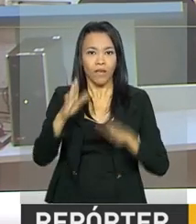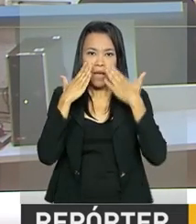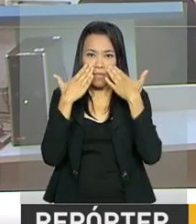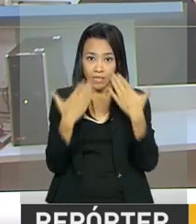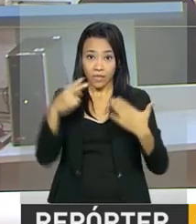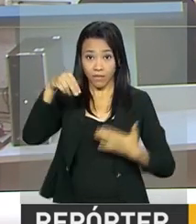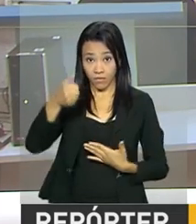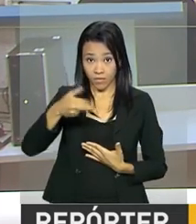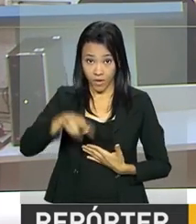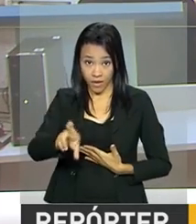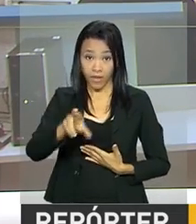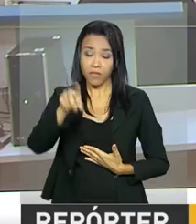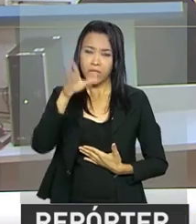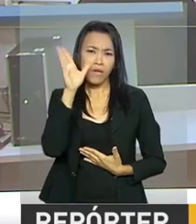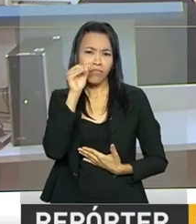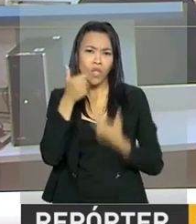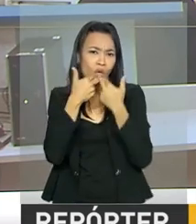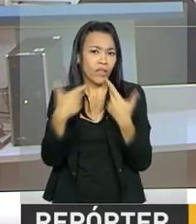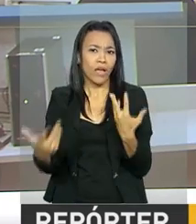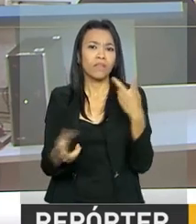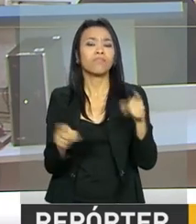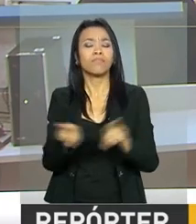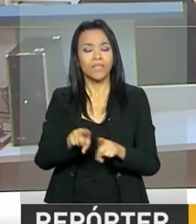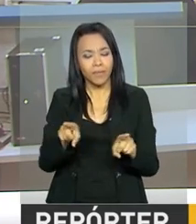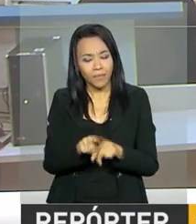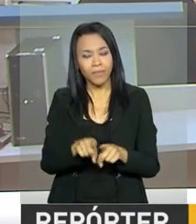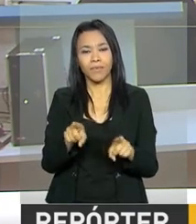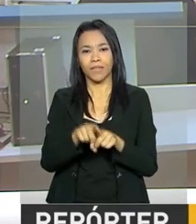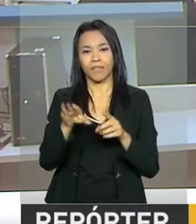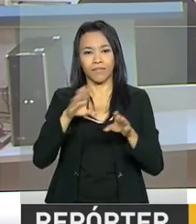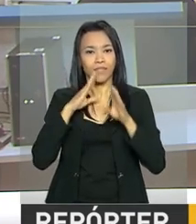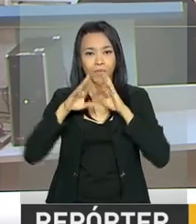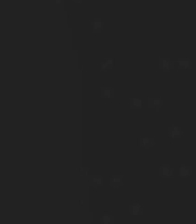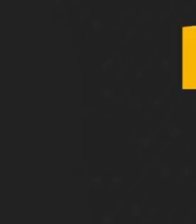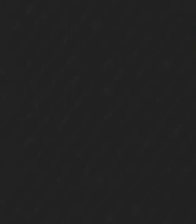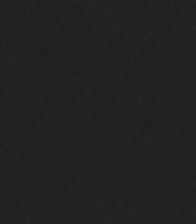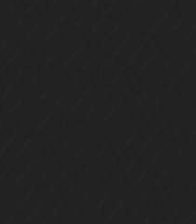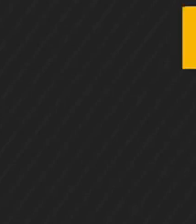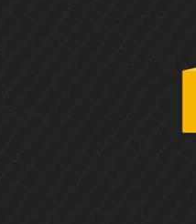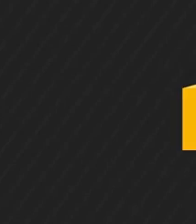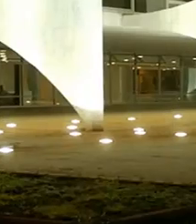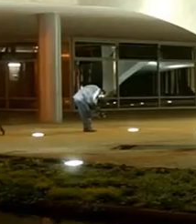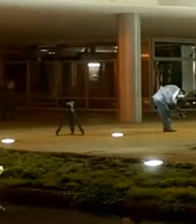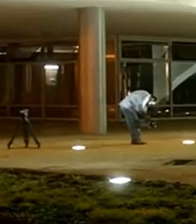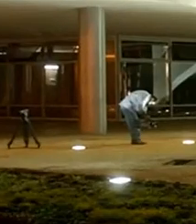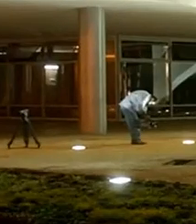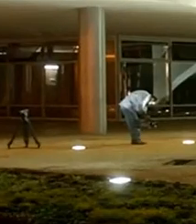Repórter NBR. Acompanhe as novidades também pelas nossas redes sociais.